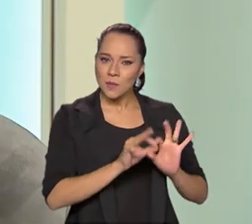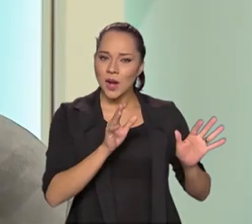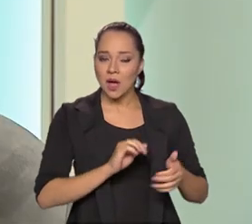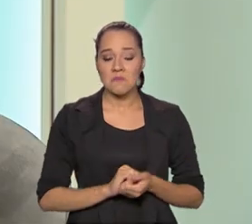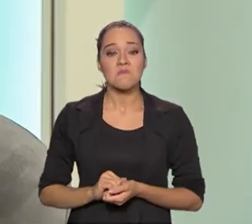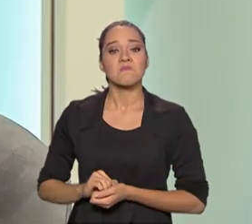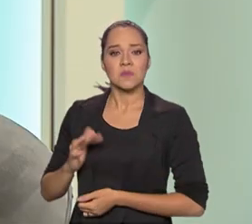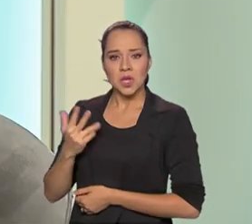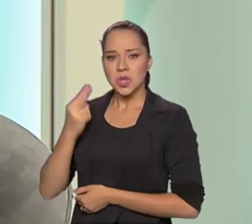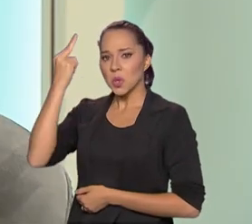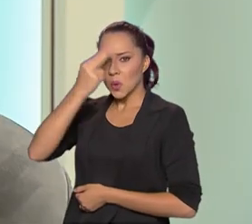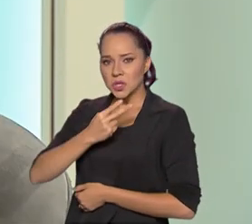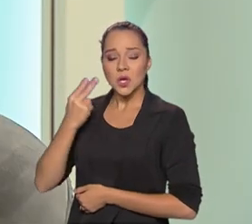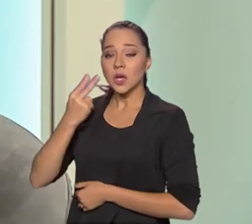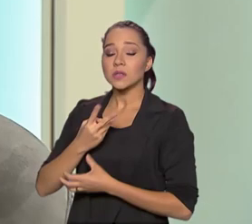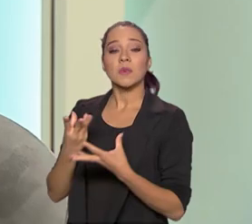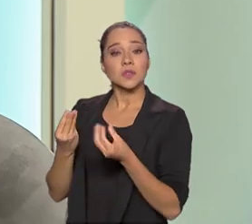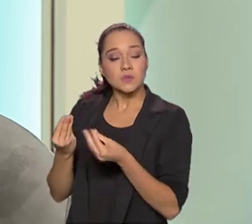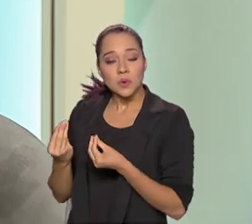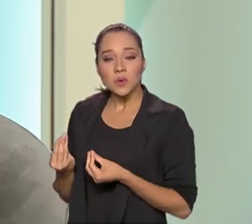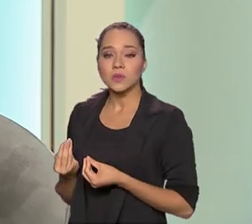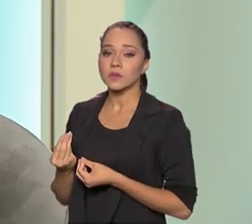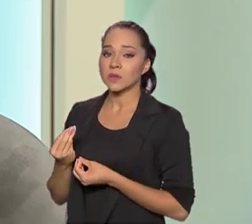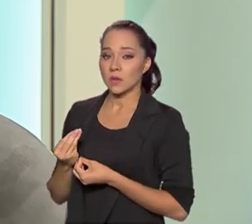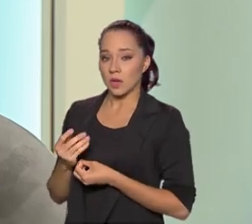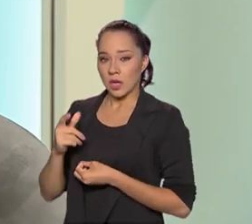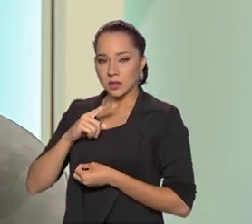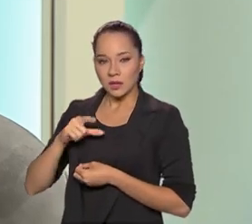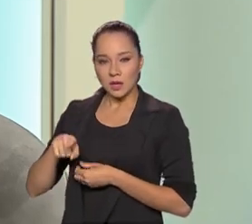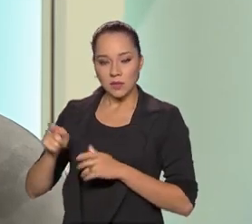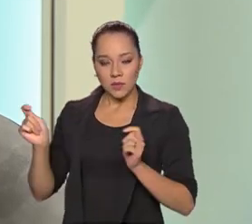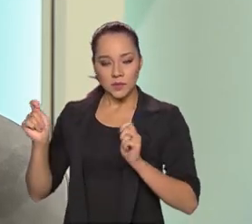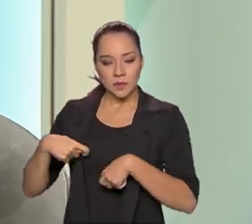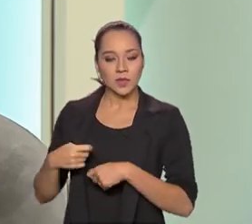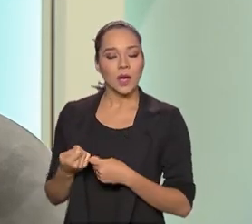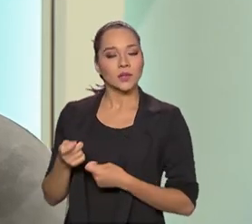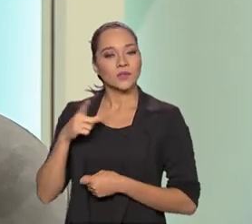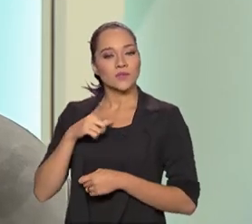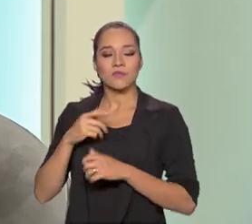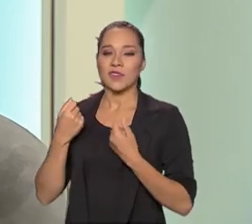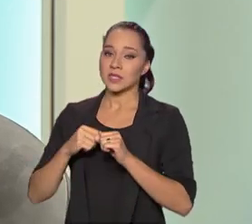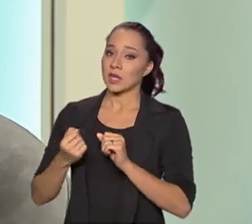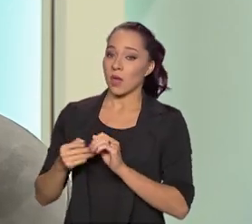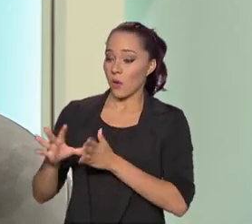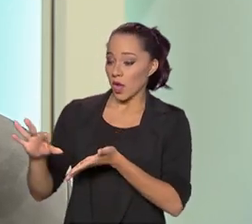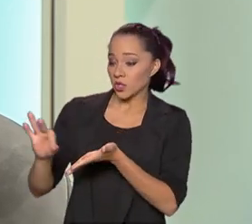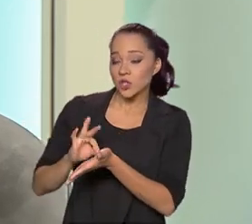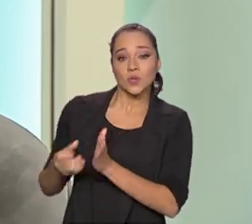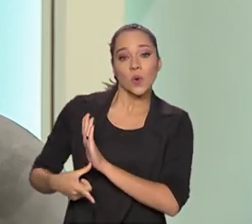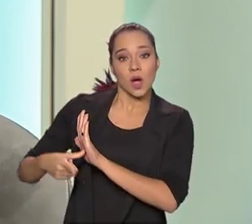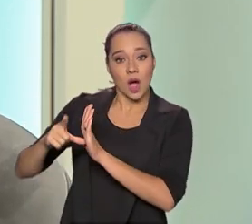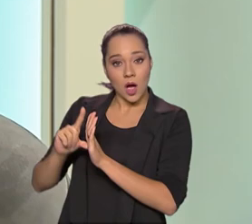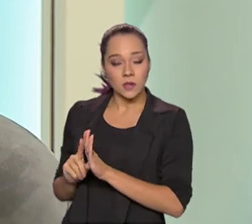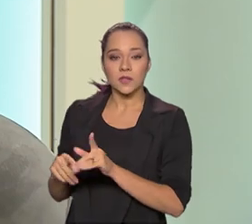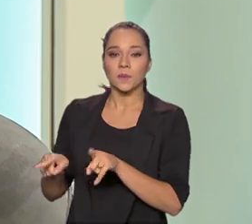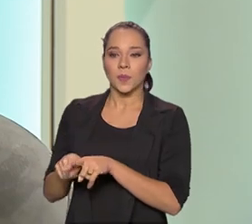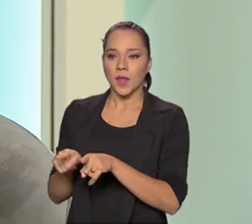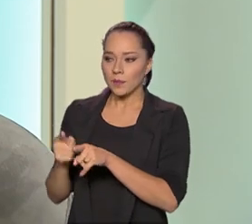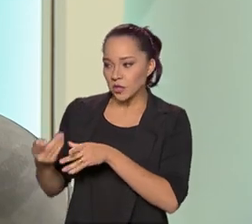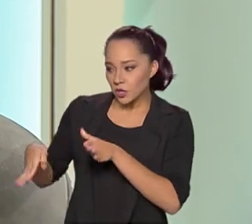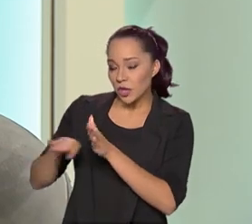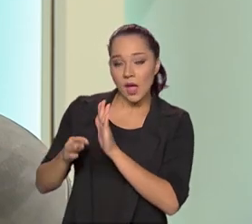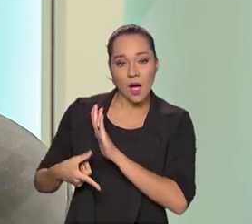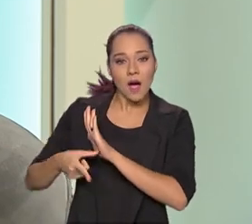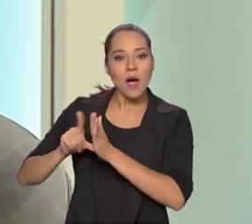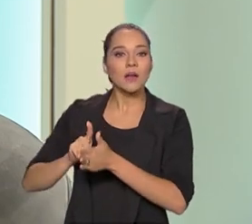média 2 horas, mas a maioria, diante dessa possibilidade de registro antecipado e entrega